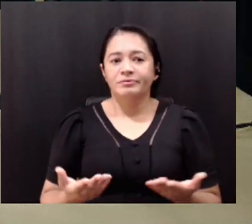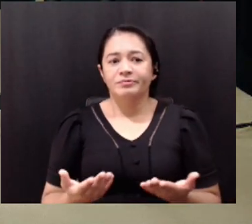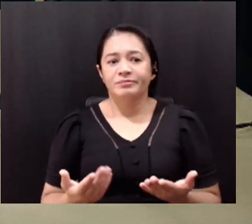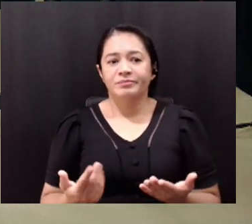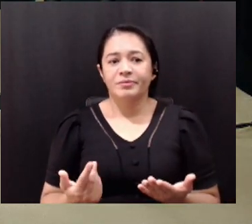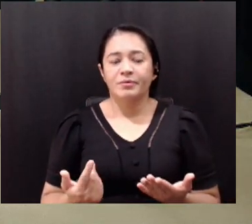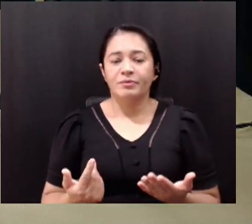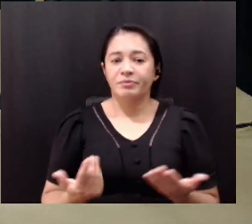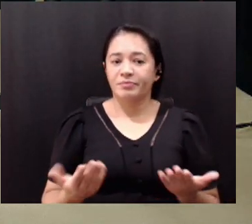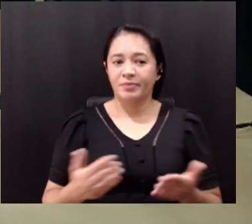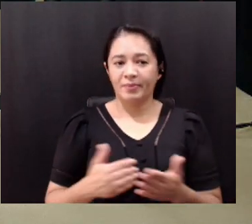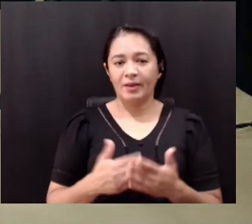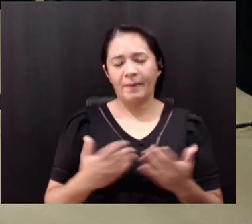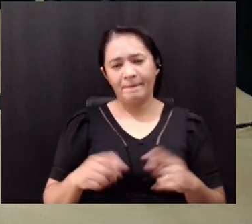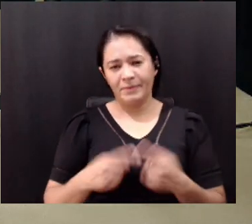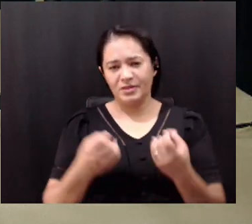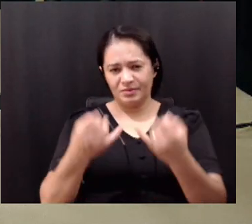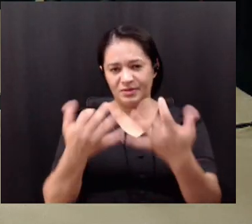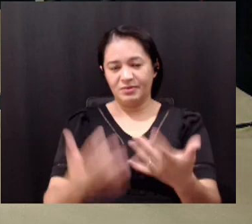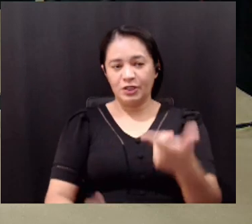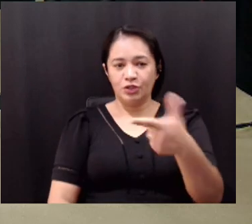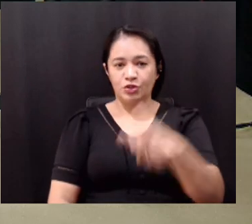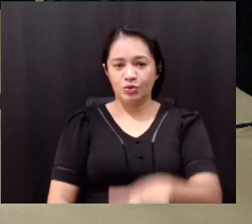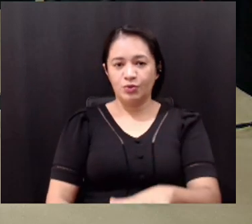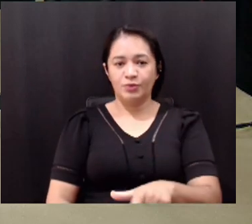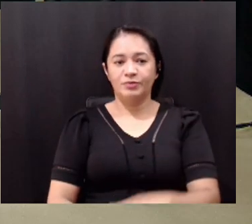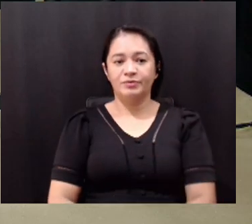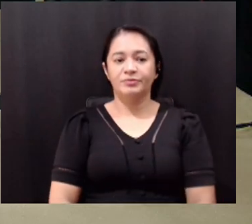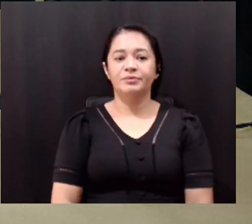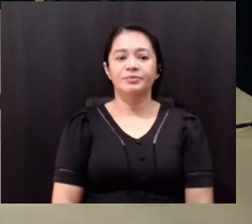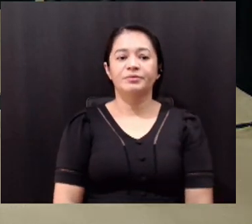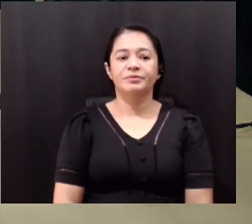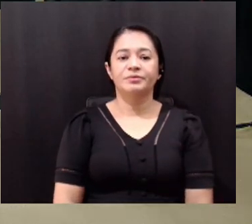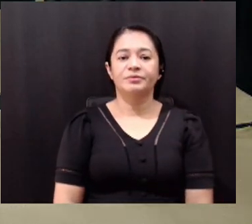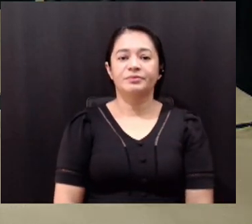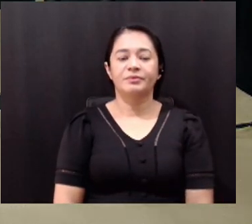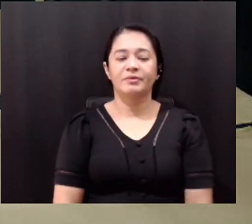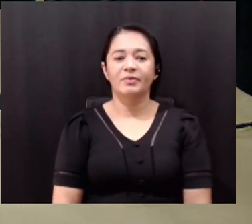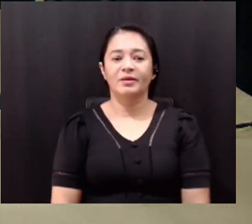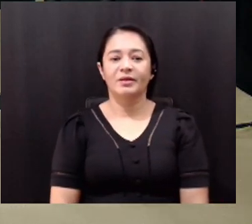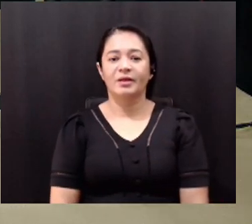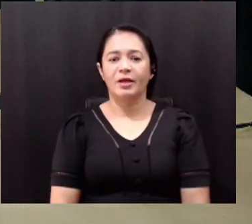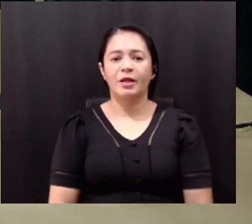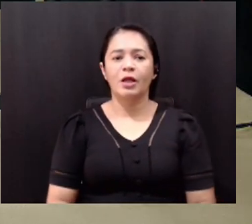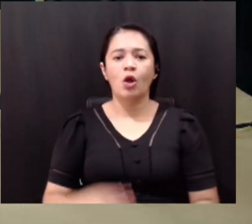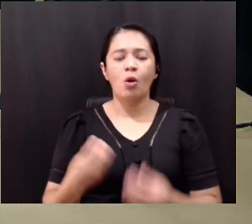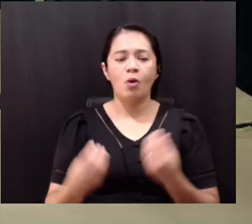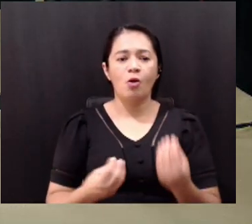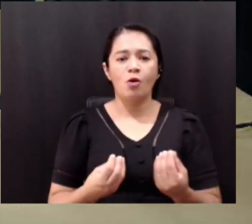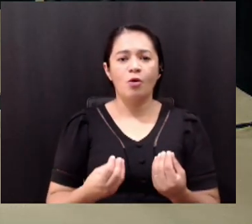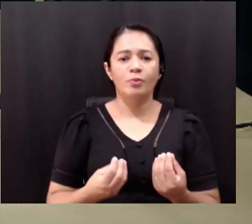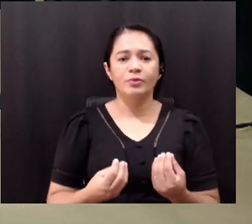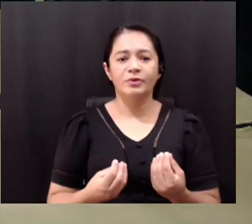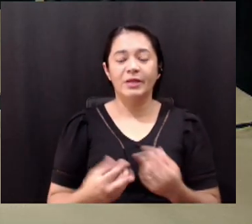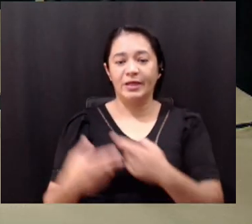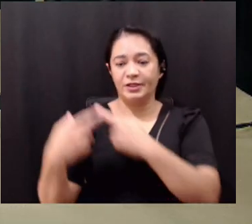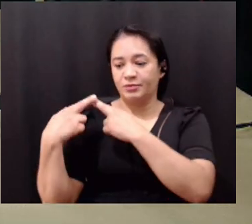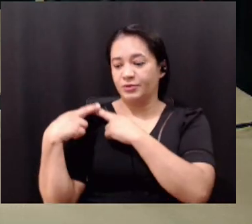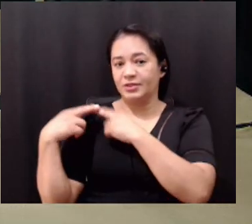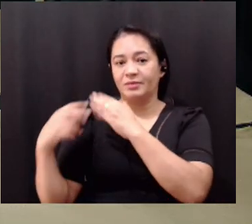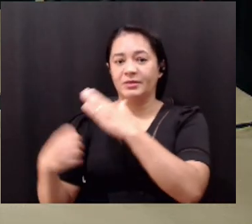vamos repassar, doutora, acredito que a doutora Lucimária, né? Que ponto aí, como é que é a responsabilidade, o equilíbrio, né?